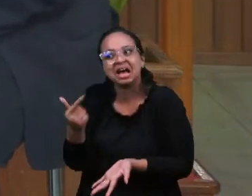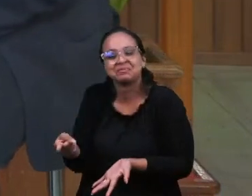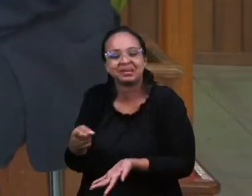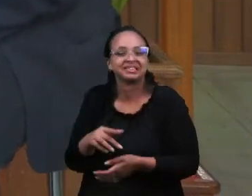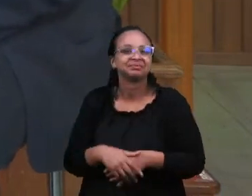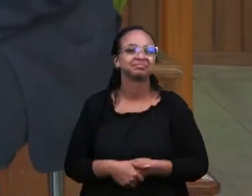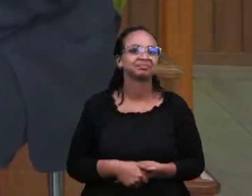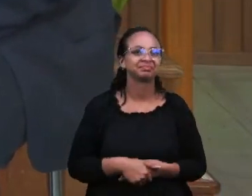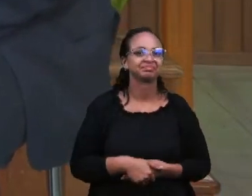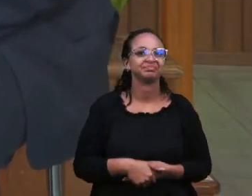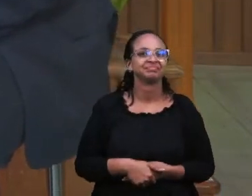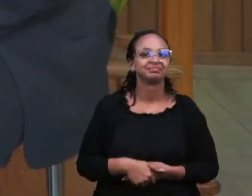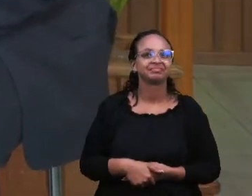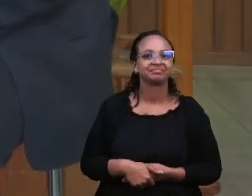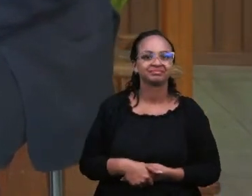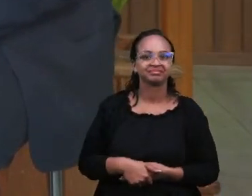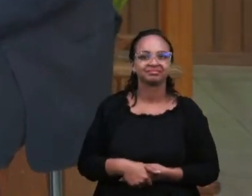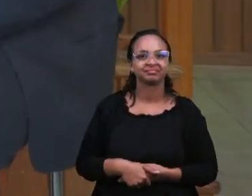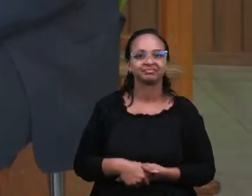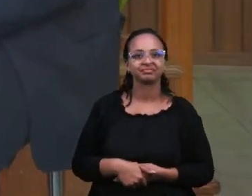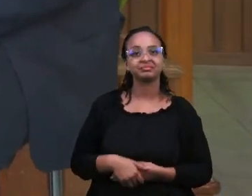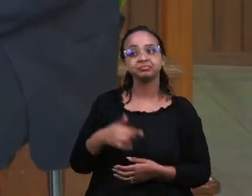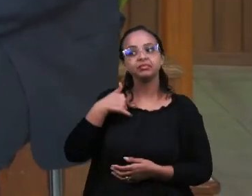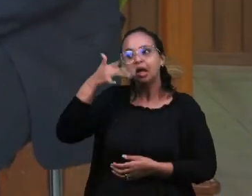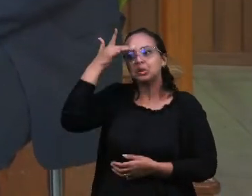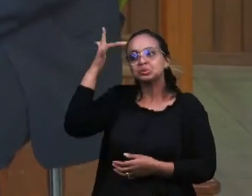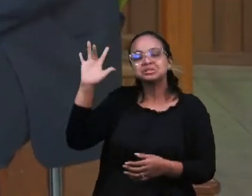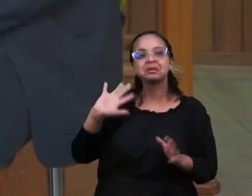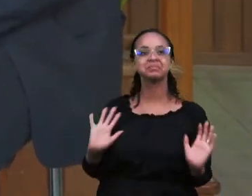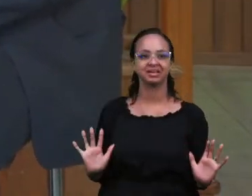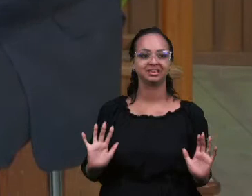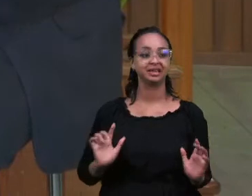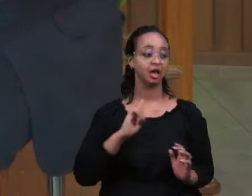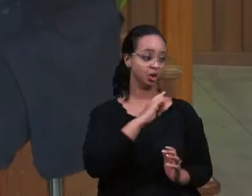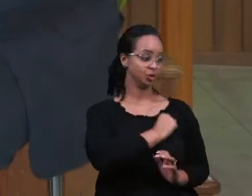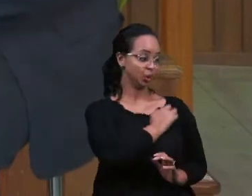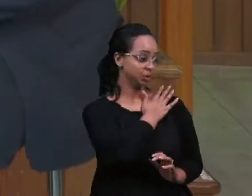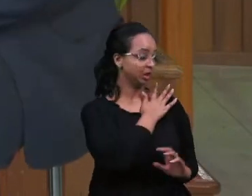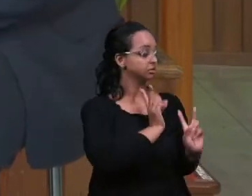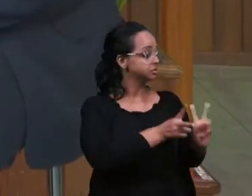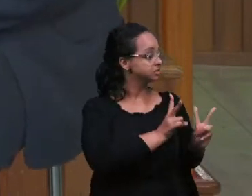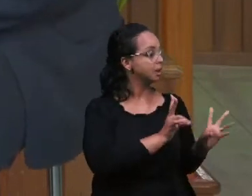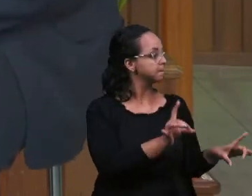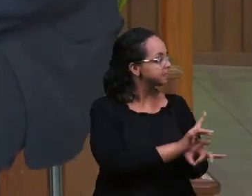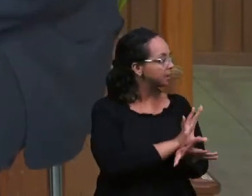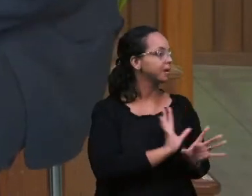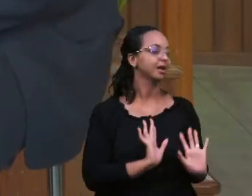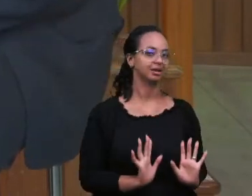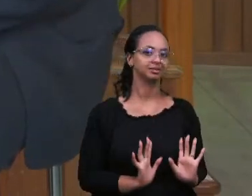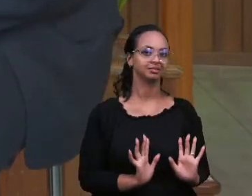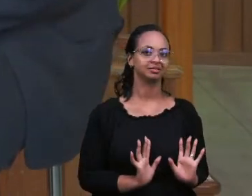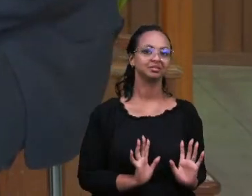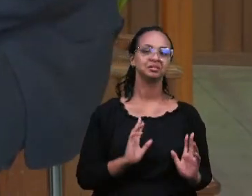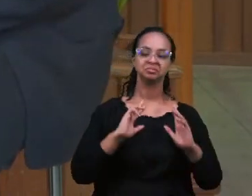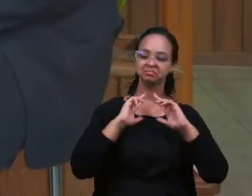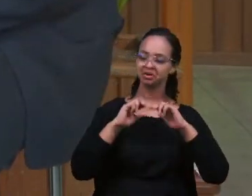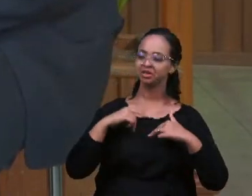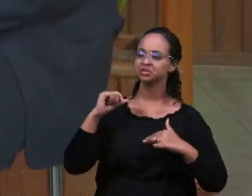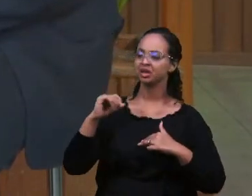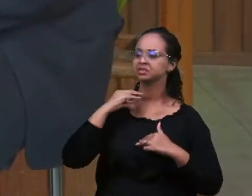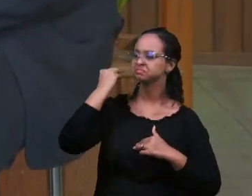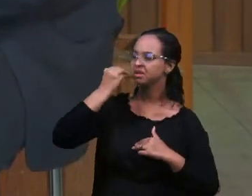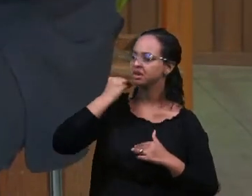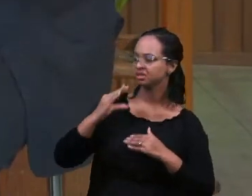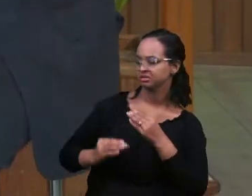você. É isso mesmo. Vai você. Então, assim, eu não sabia. É então, o soldado sempre preparado. Tem que estar pronto. Então, assim, são as experiências que vão se acumulando,